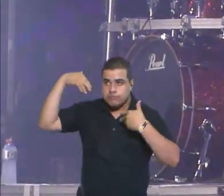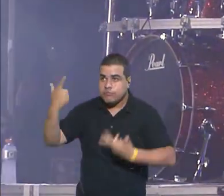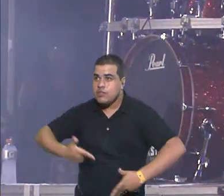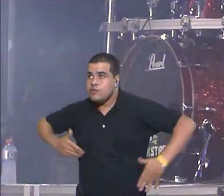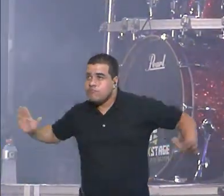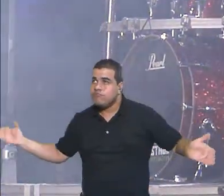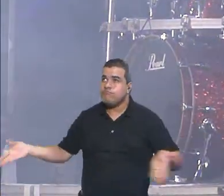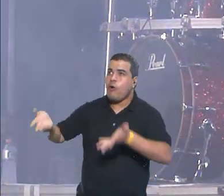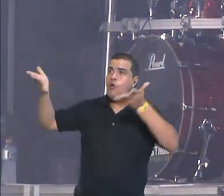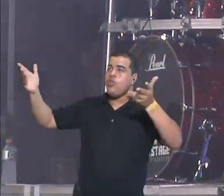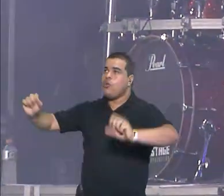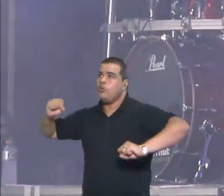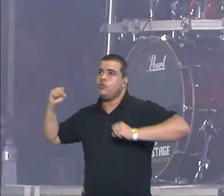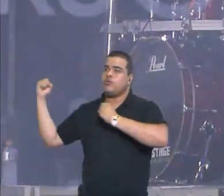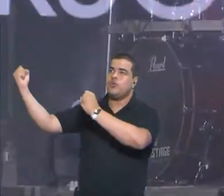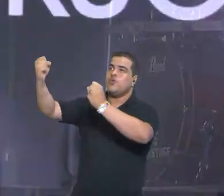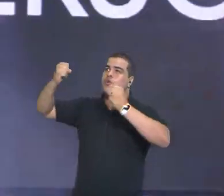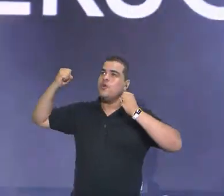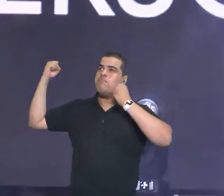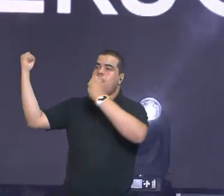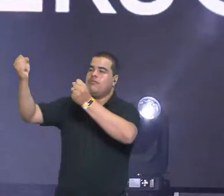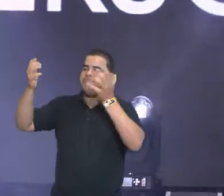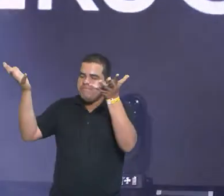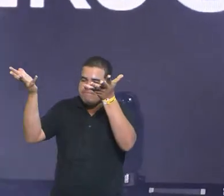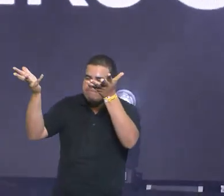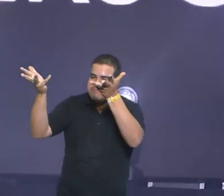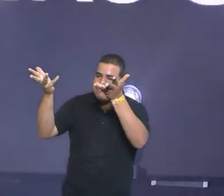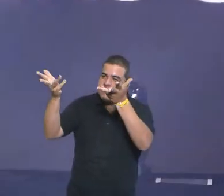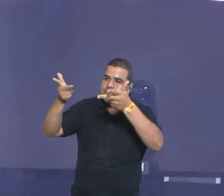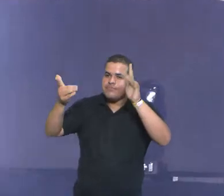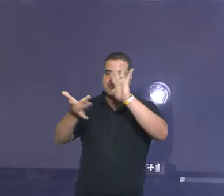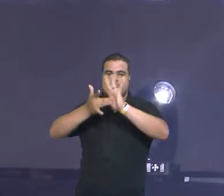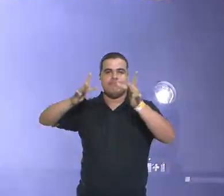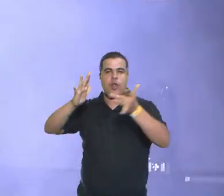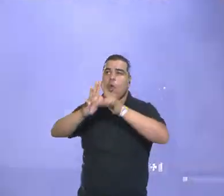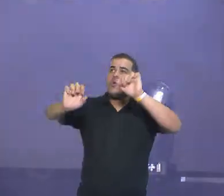troféu adorar o exaltado poderoso lugar